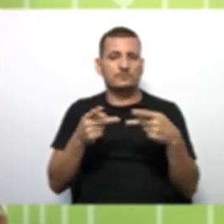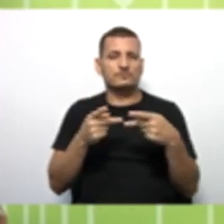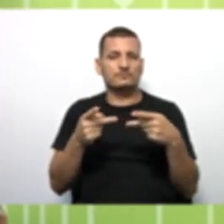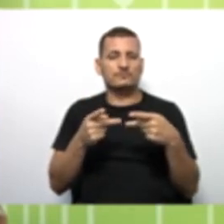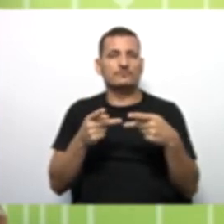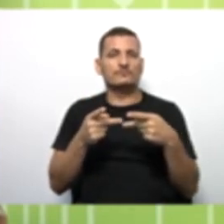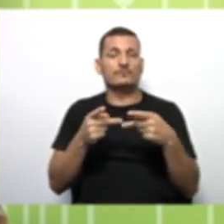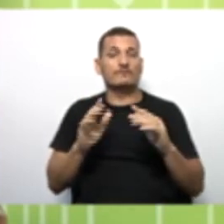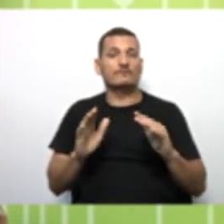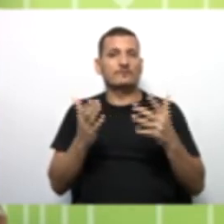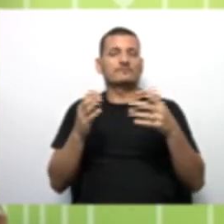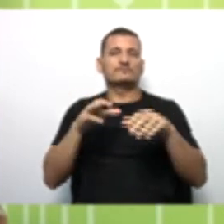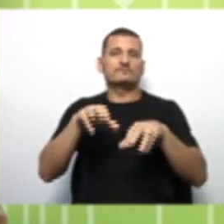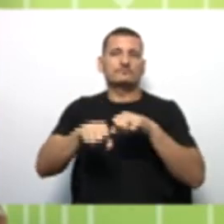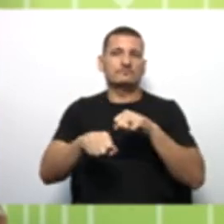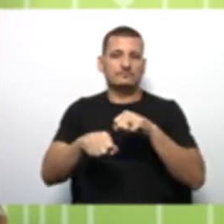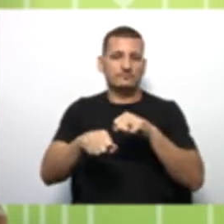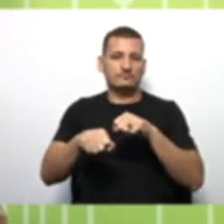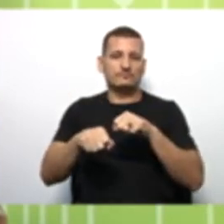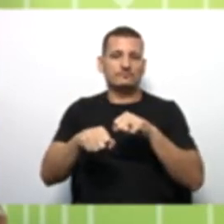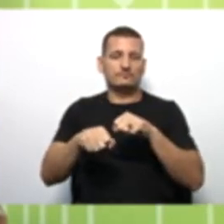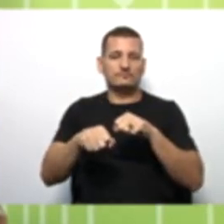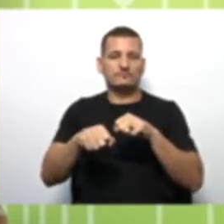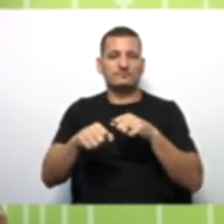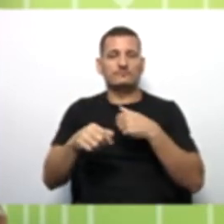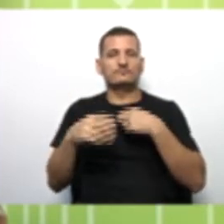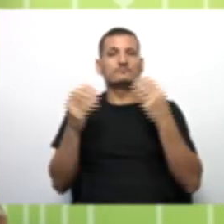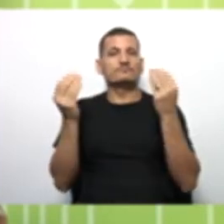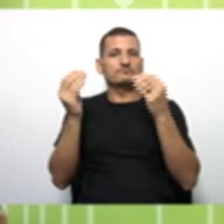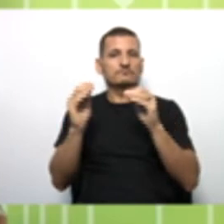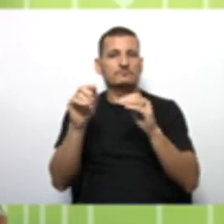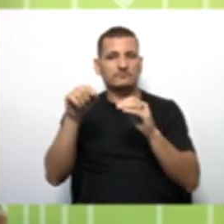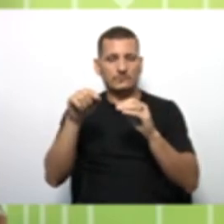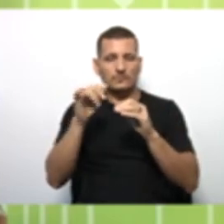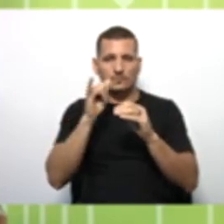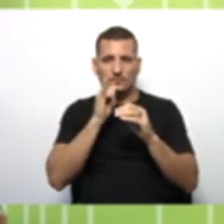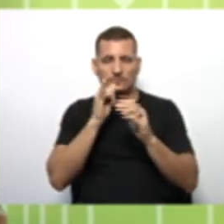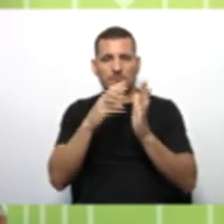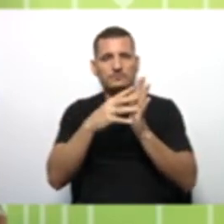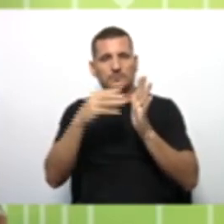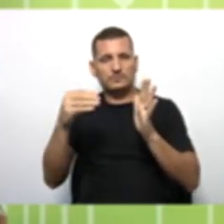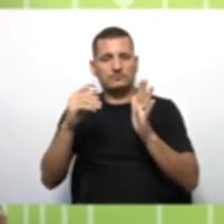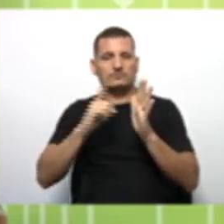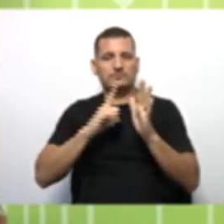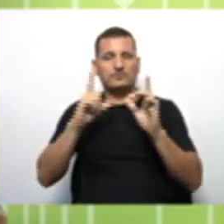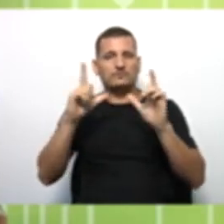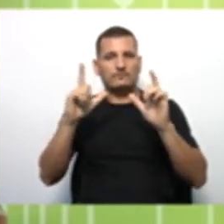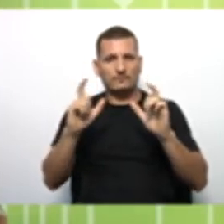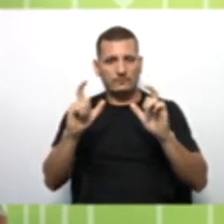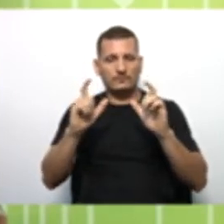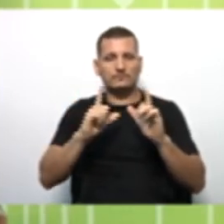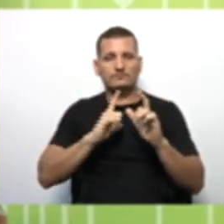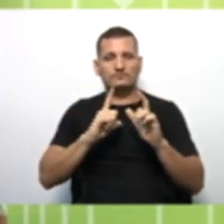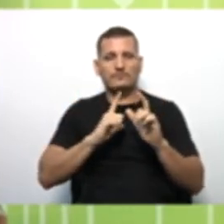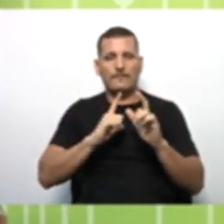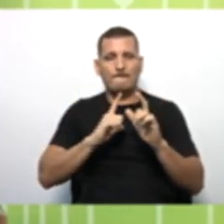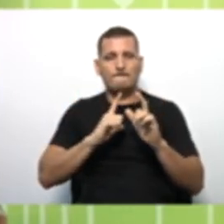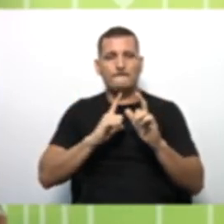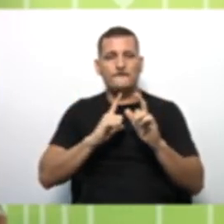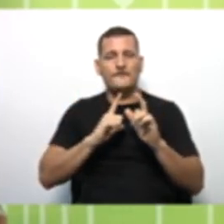de projetos, você desenvolvesse algo para o melhoramento de uma cooperativa. Só que eu estava conversando com a coordenação do